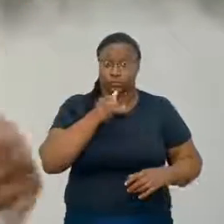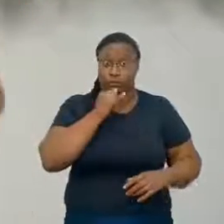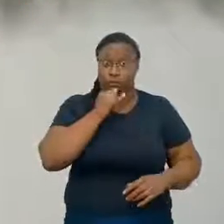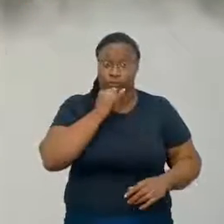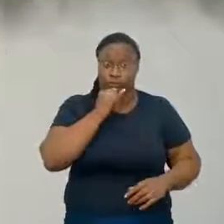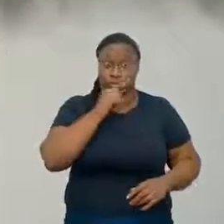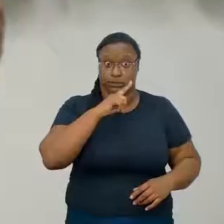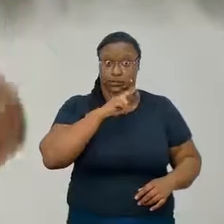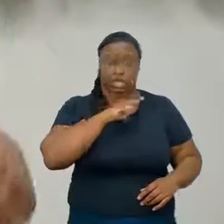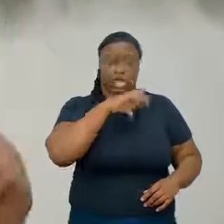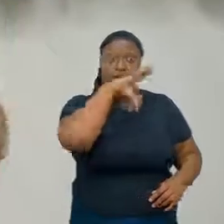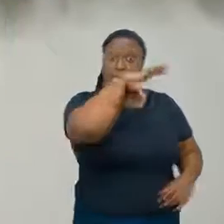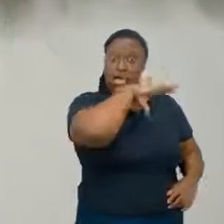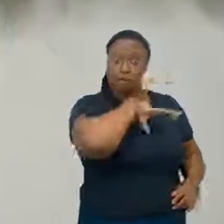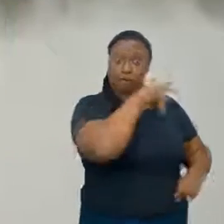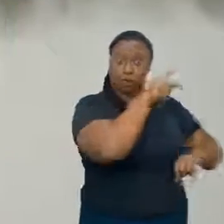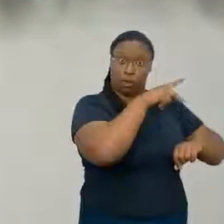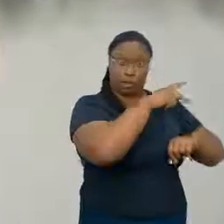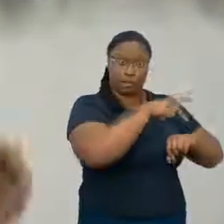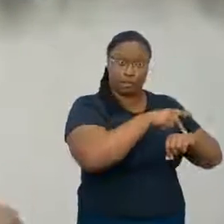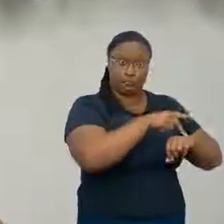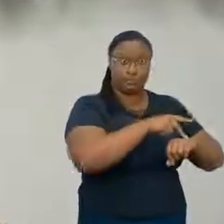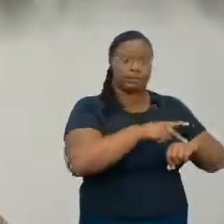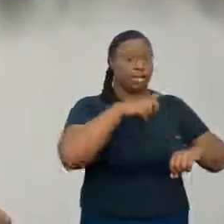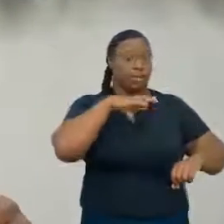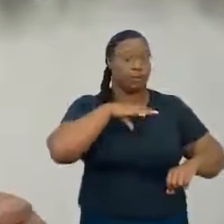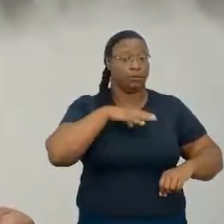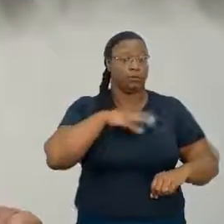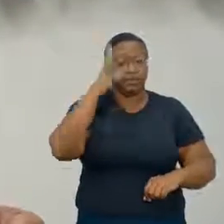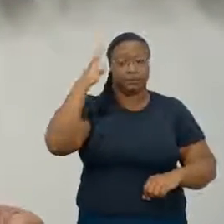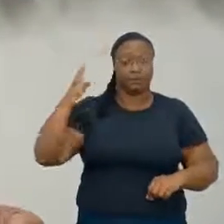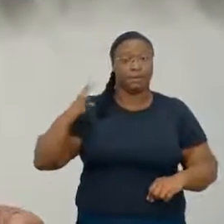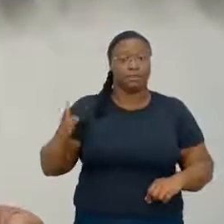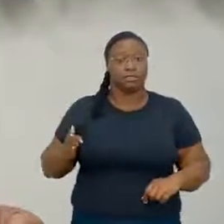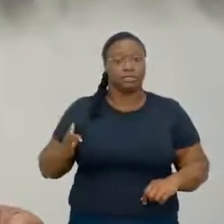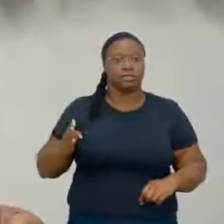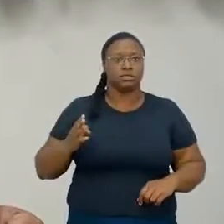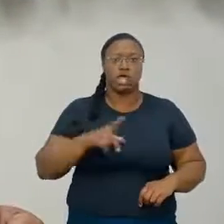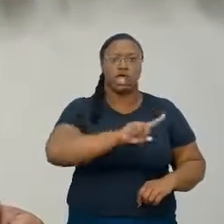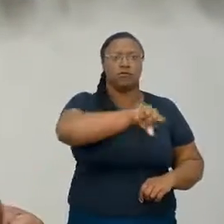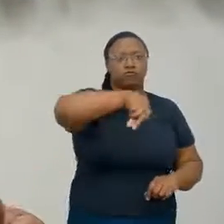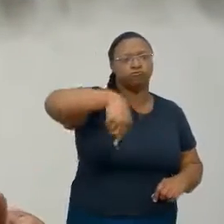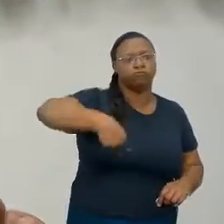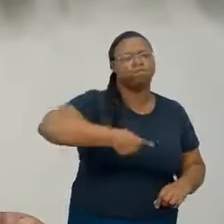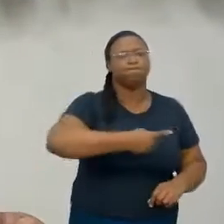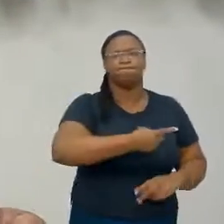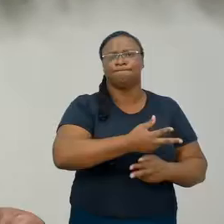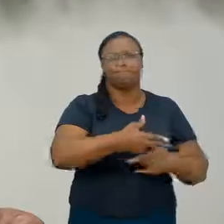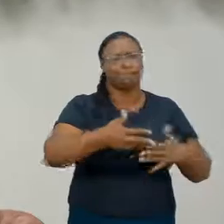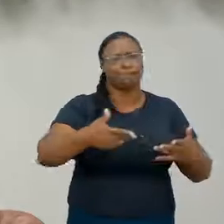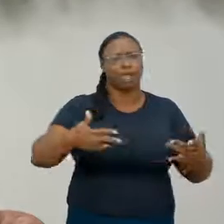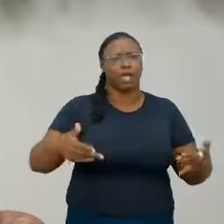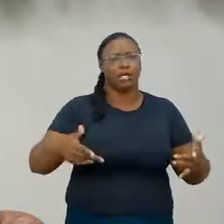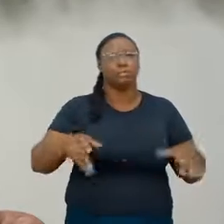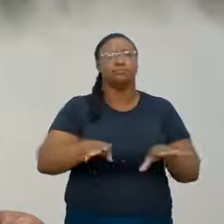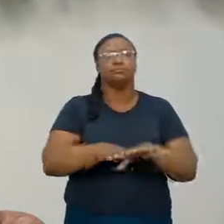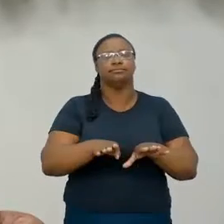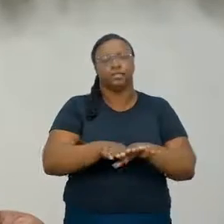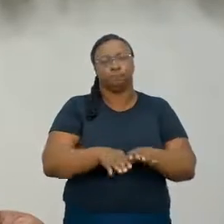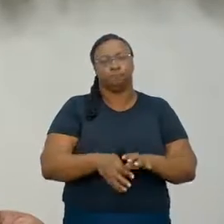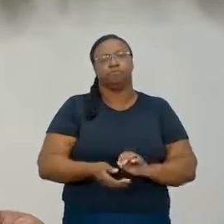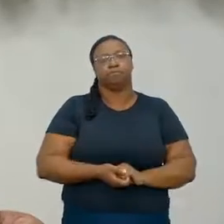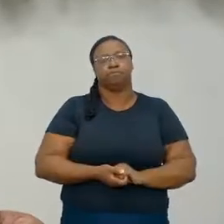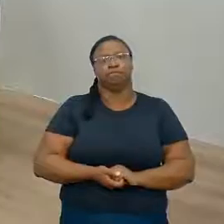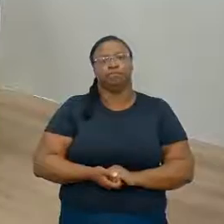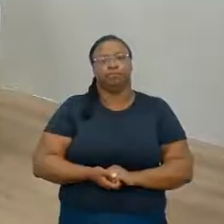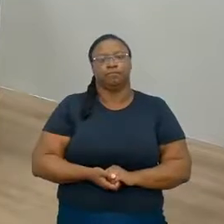de Portugal, que é o de Angola e de todos os outros países também que tem o português como língua oficial. Exatamente,